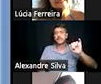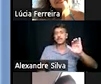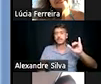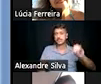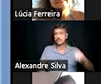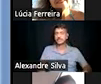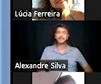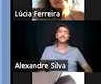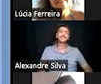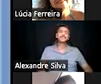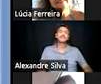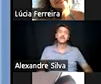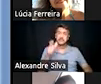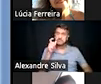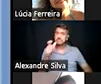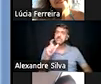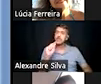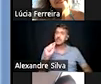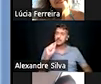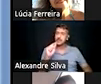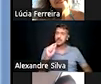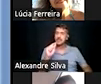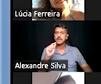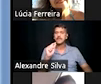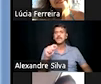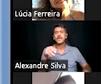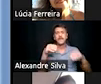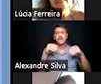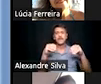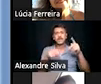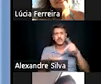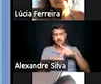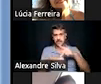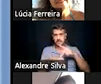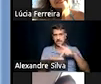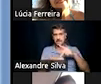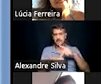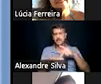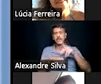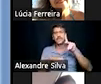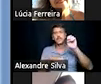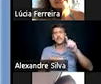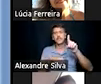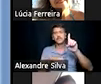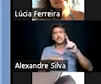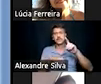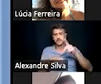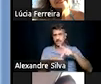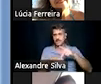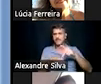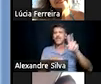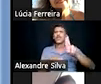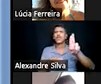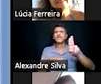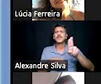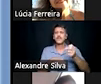Eu acho interessante que, por exemplo, pó de pedra, né? Pó de pedra é usado para tanta coisa, né?